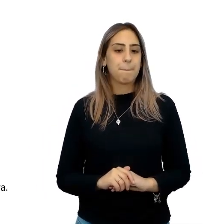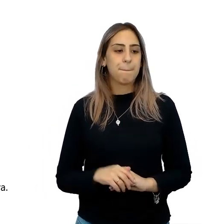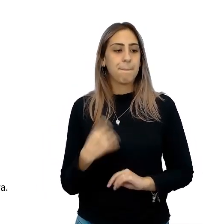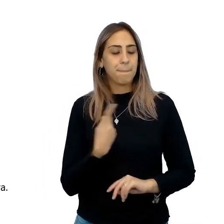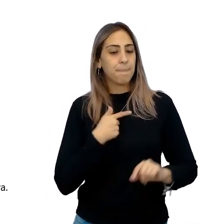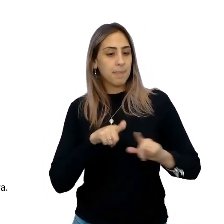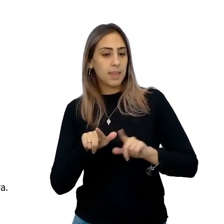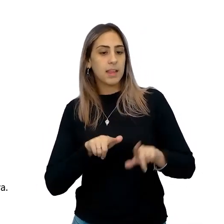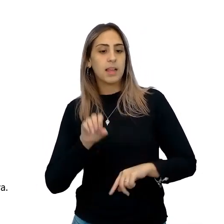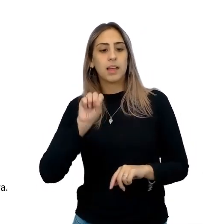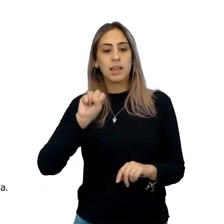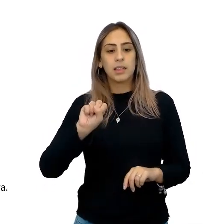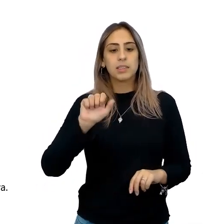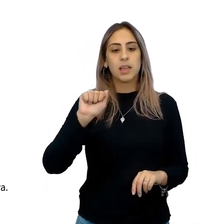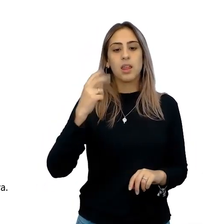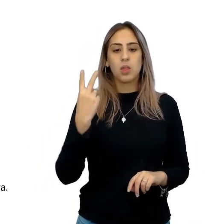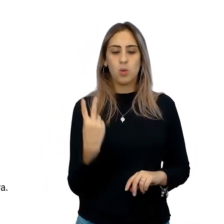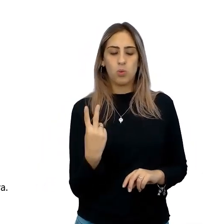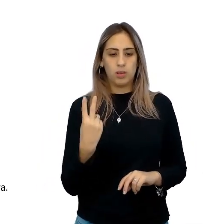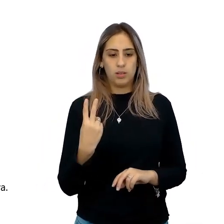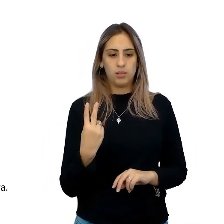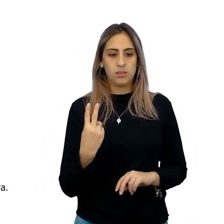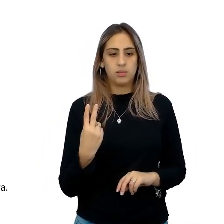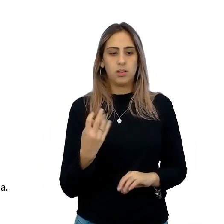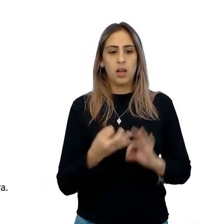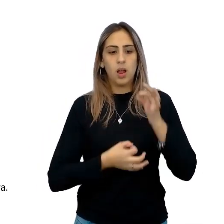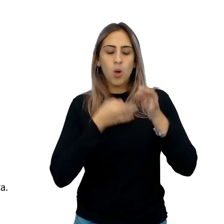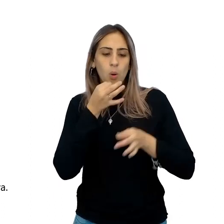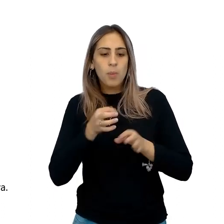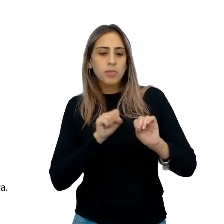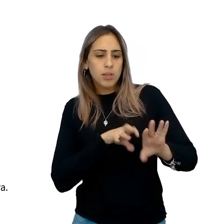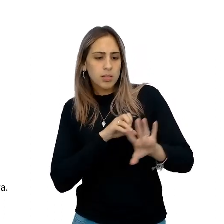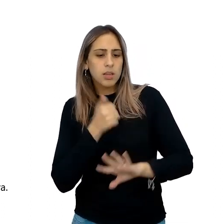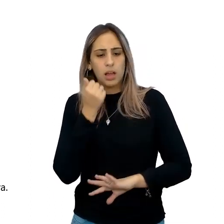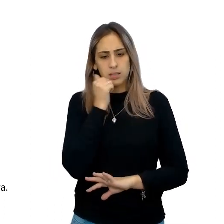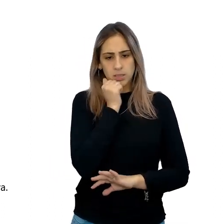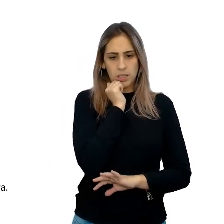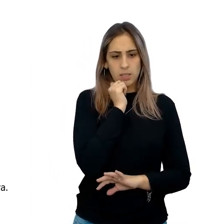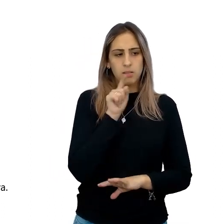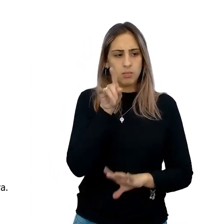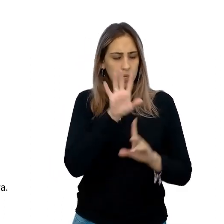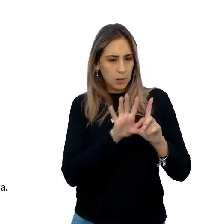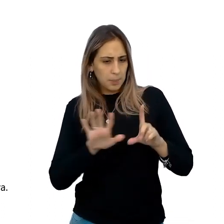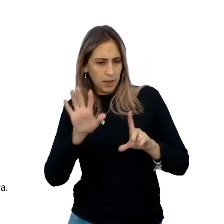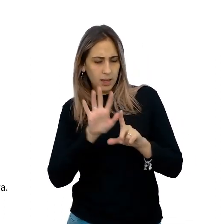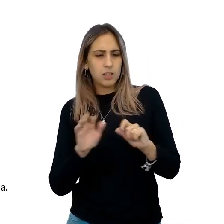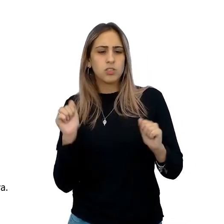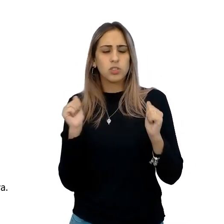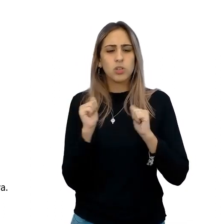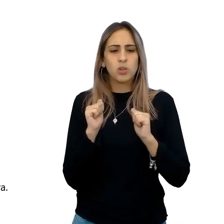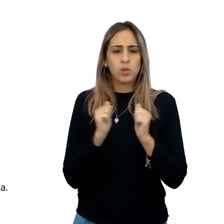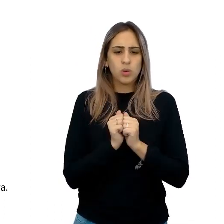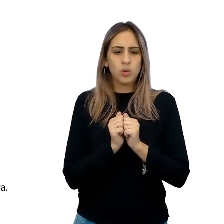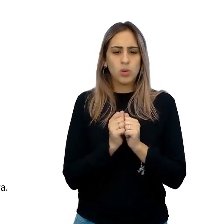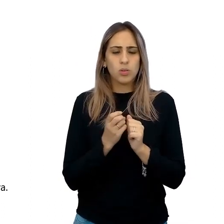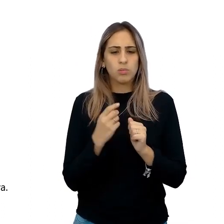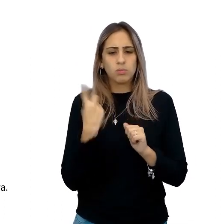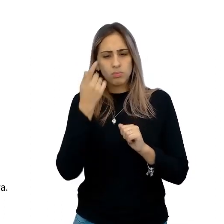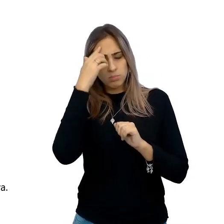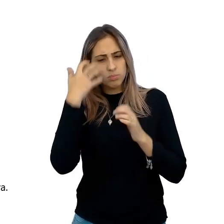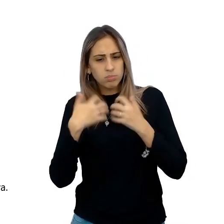a SA2, a sequência de atividade 2. E aí está representada aí por uma imagem, né, com alguém